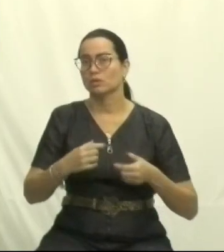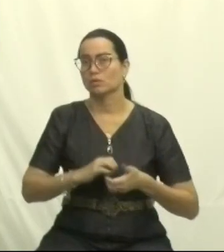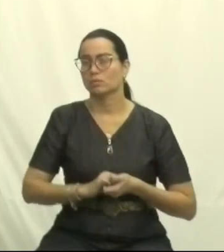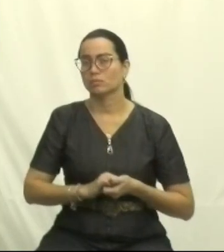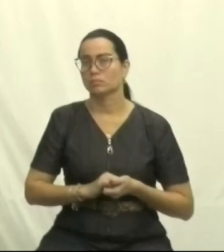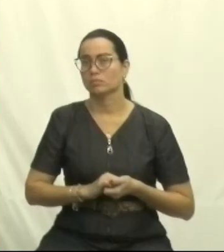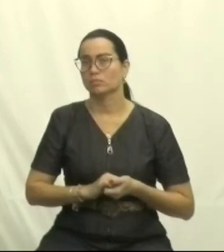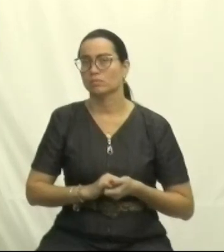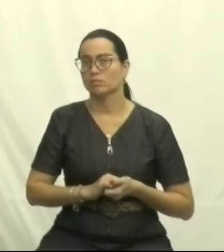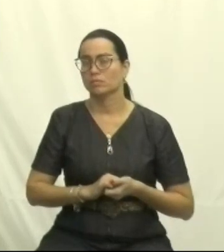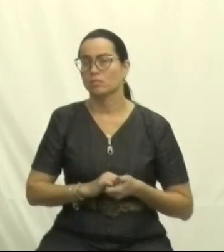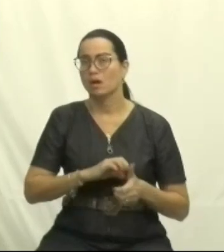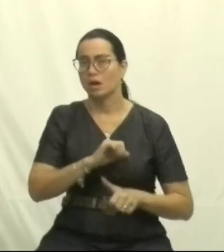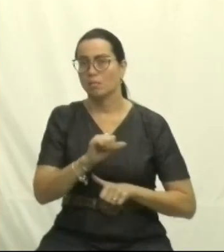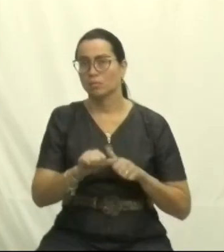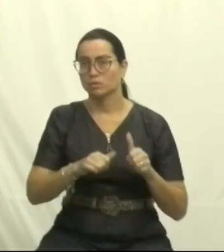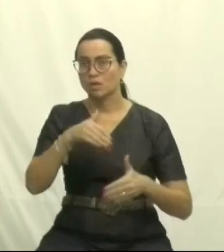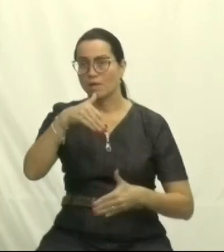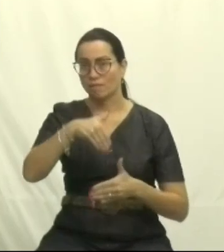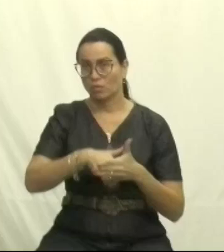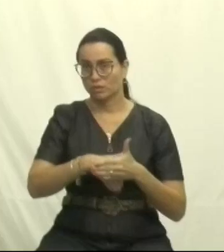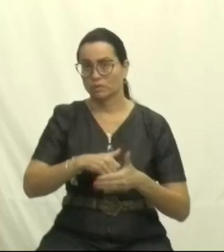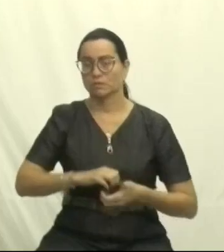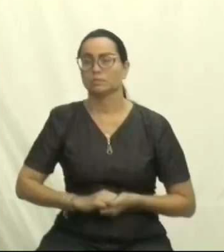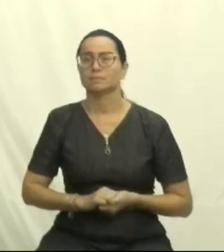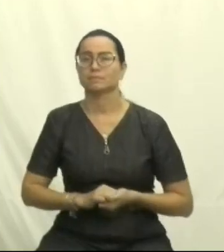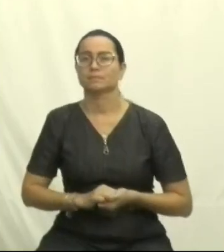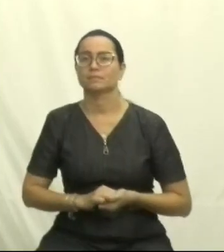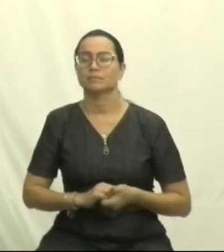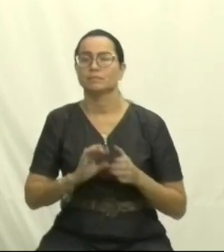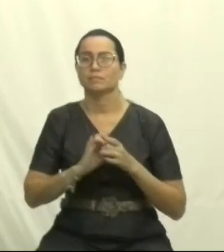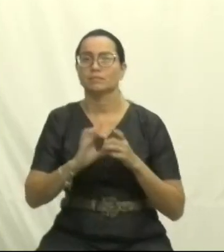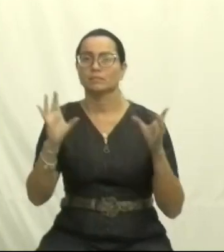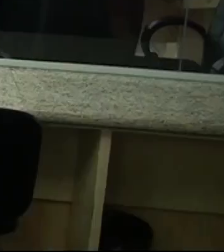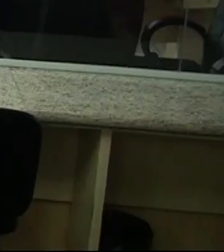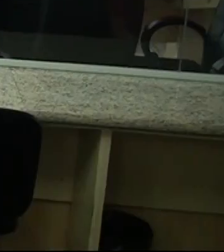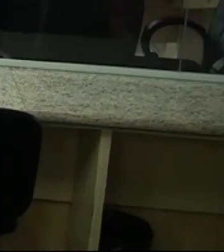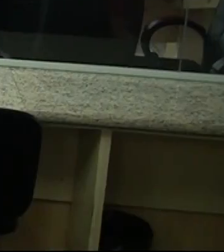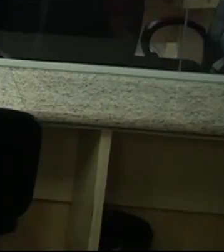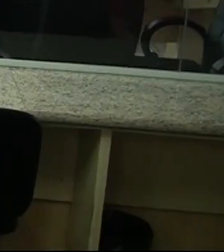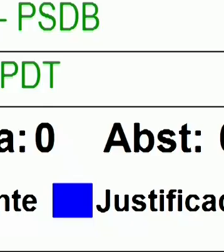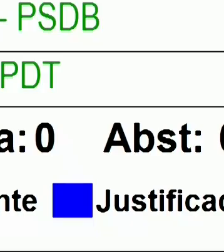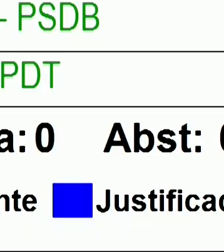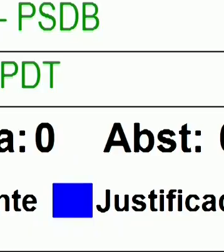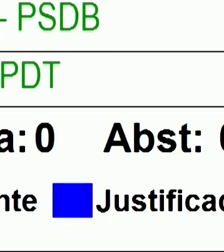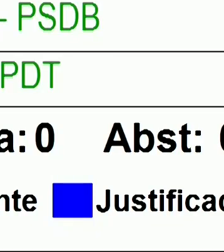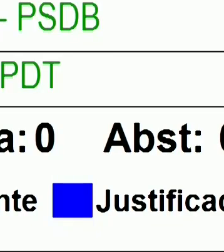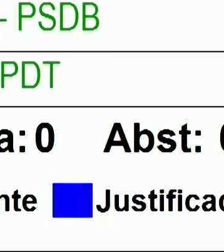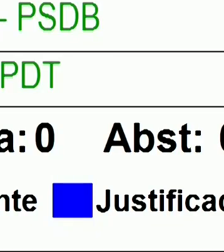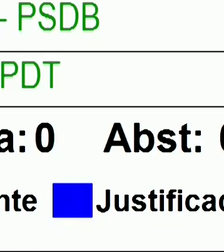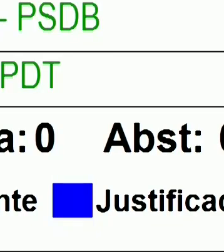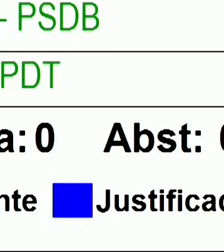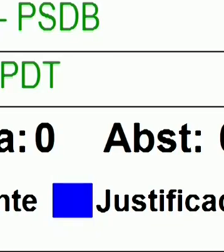A emenda está em votação. Votação liberada.